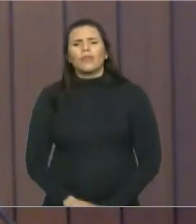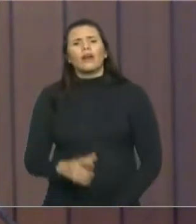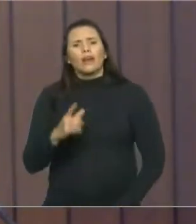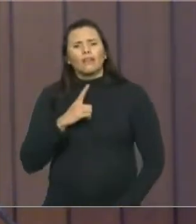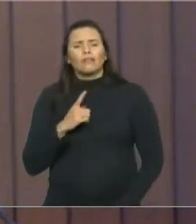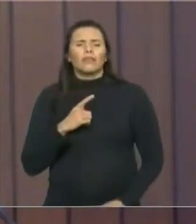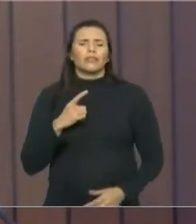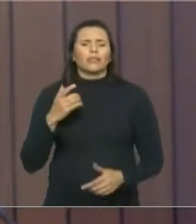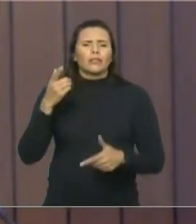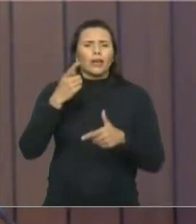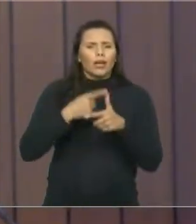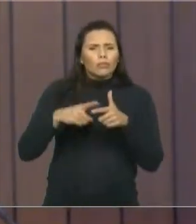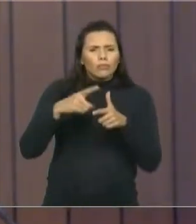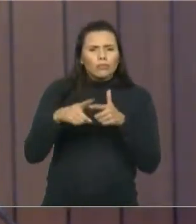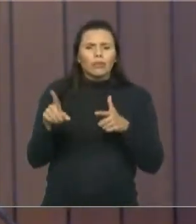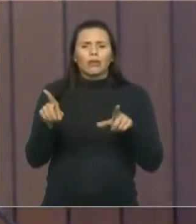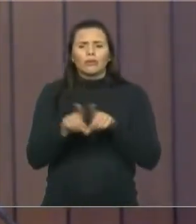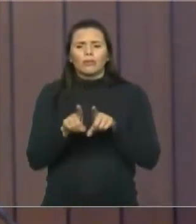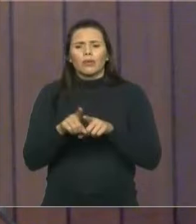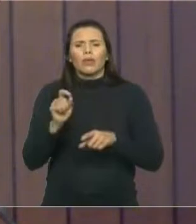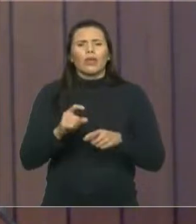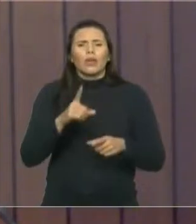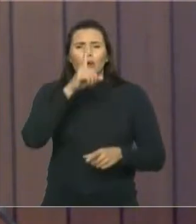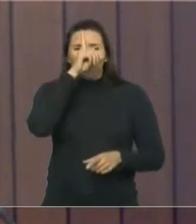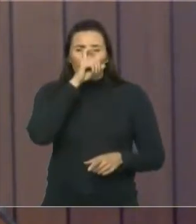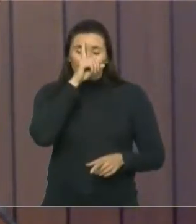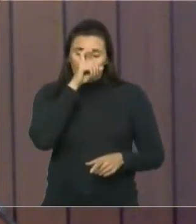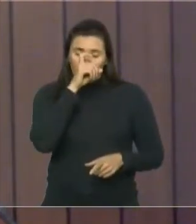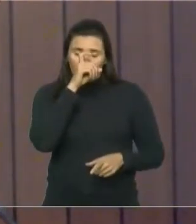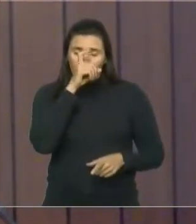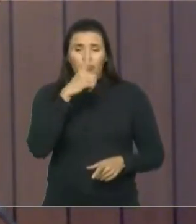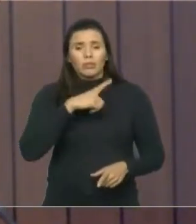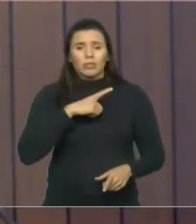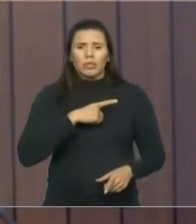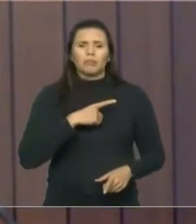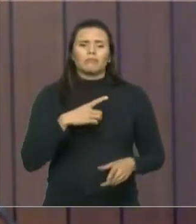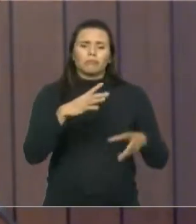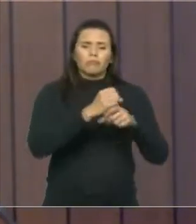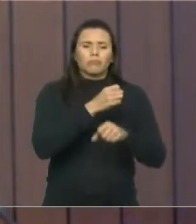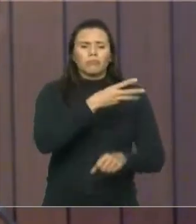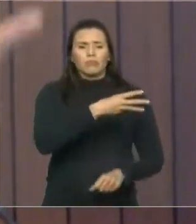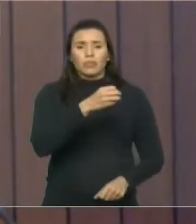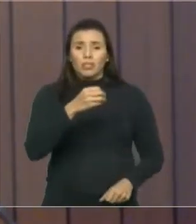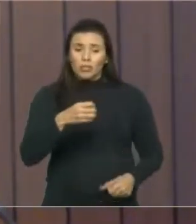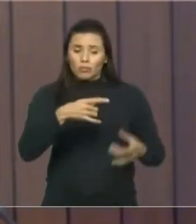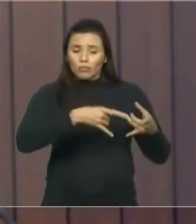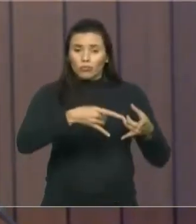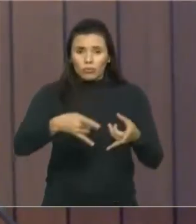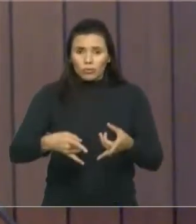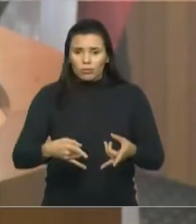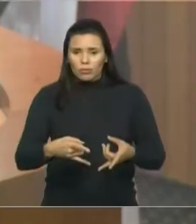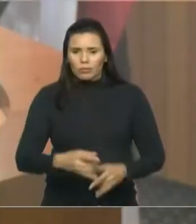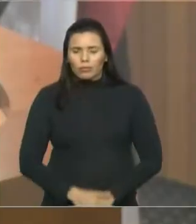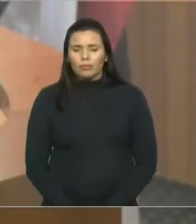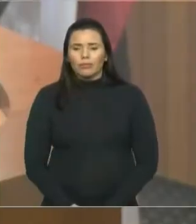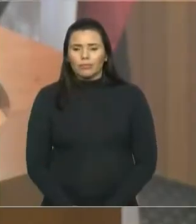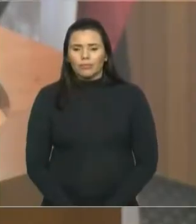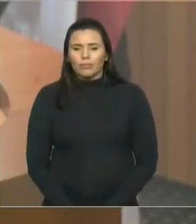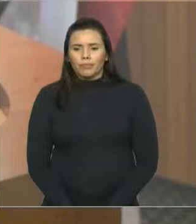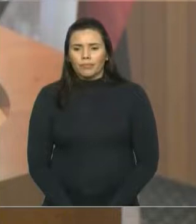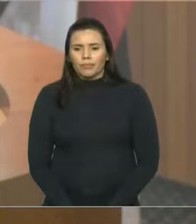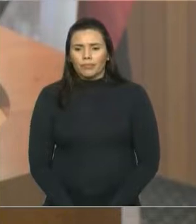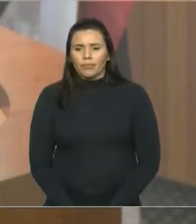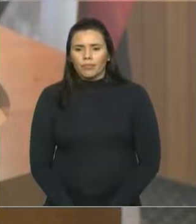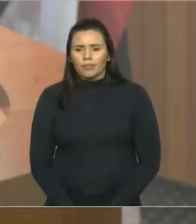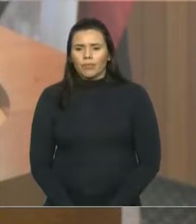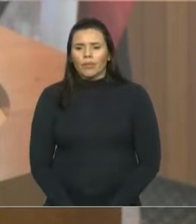com 300 leitos, de 200 a 300 leitos, e todos os demais serviços são